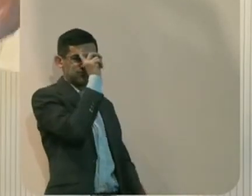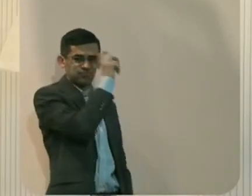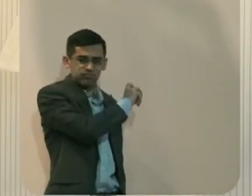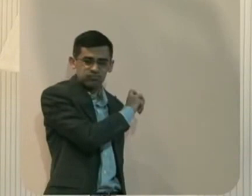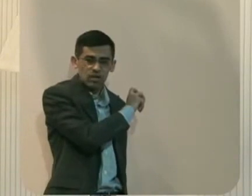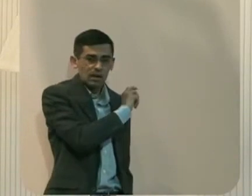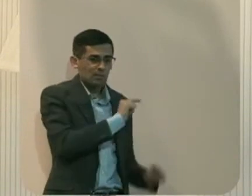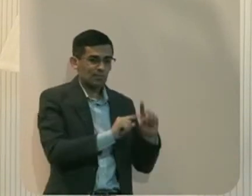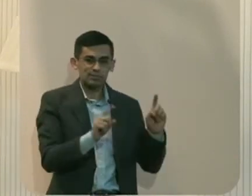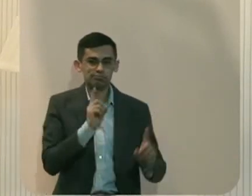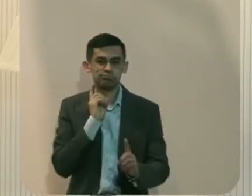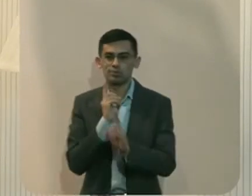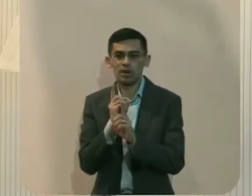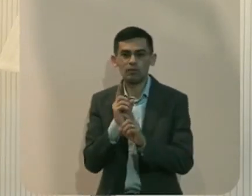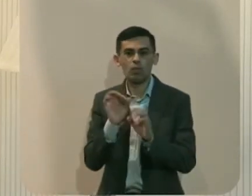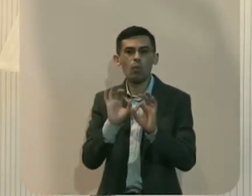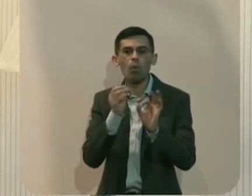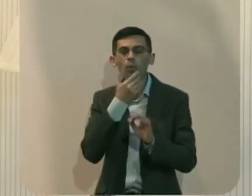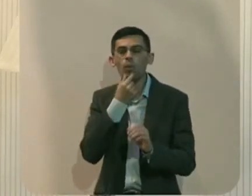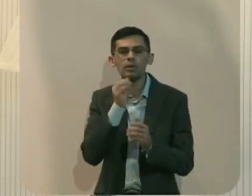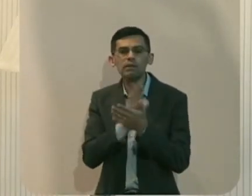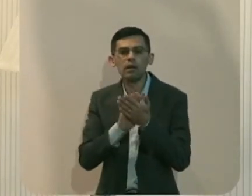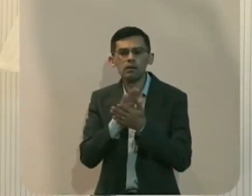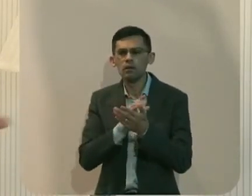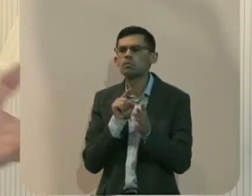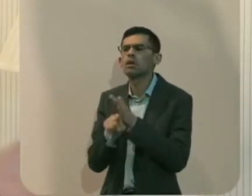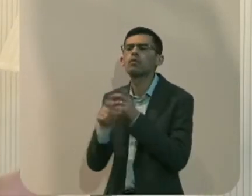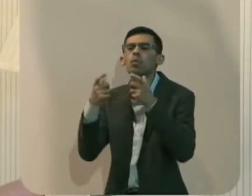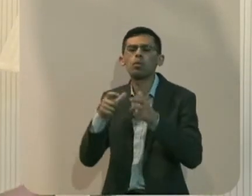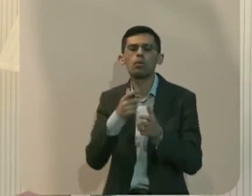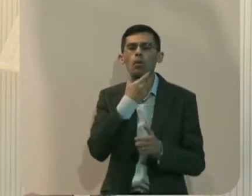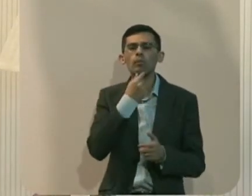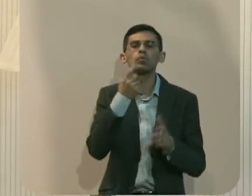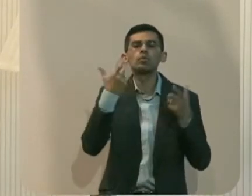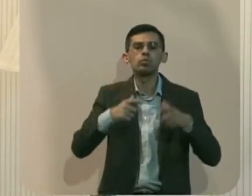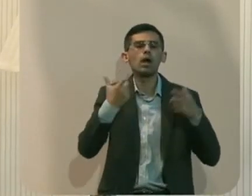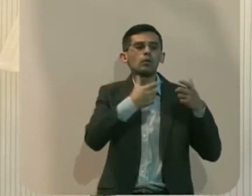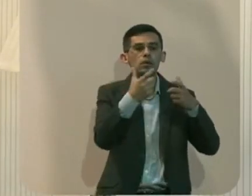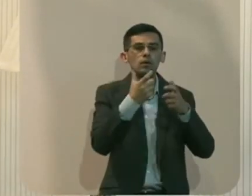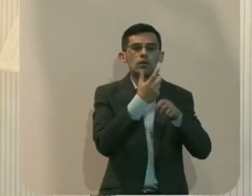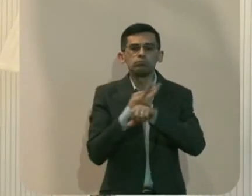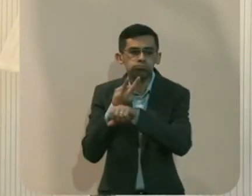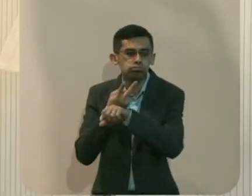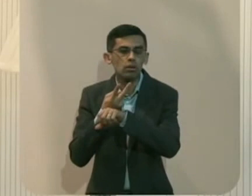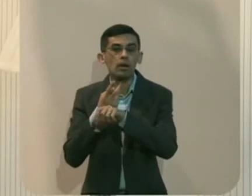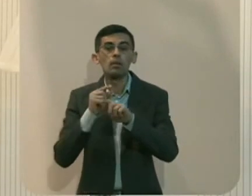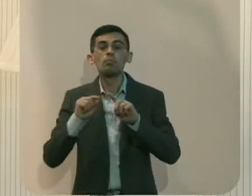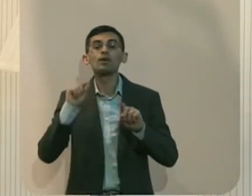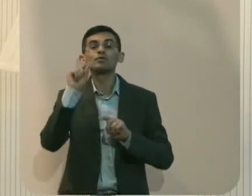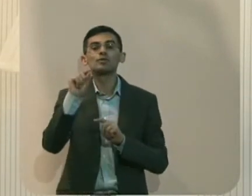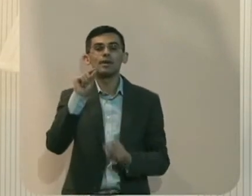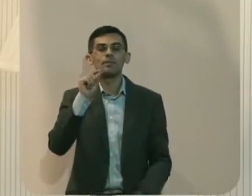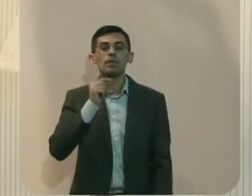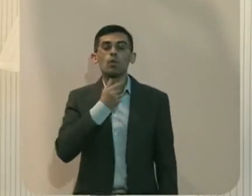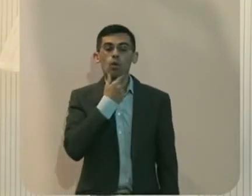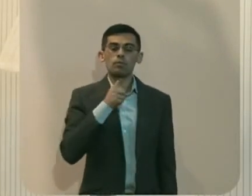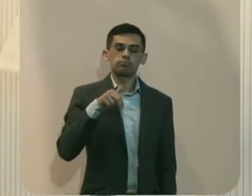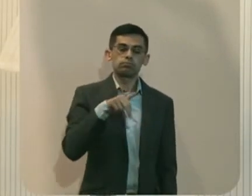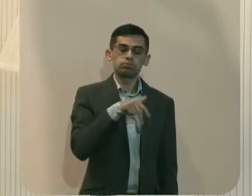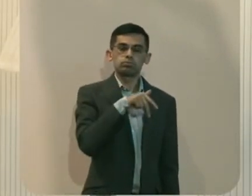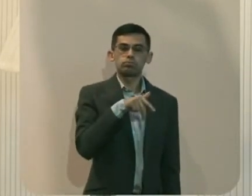não encontravam Oliver Cromwell. E perguntavam, mas onde é que foi esse homem? Ele sumiu. E ele ia